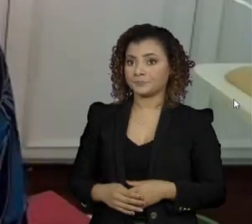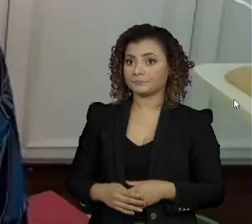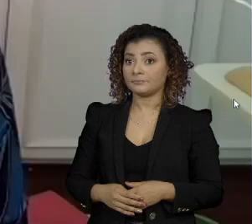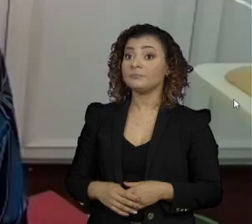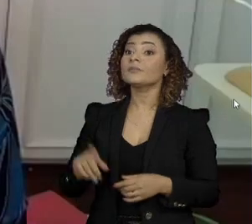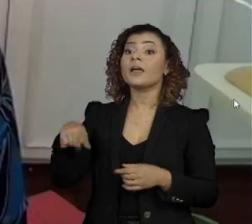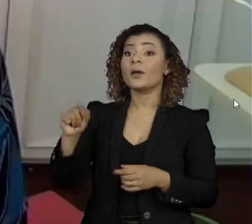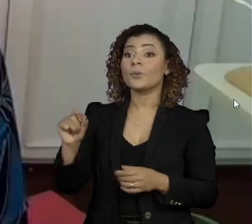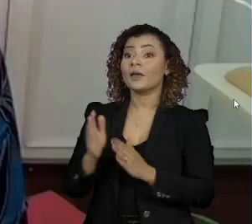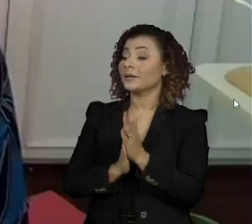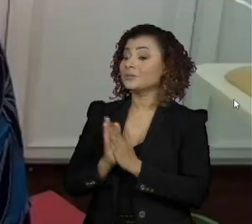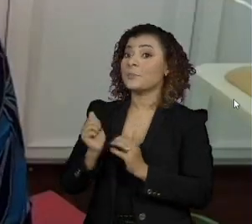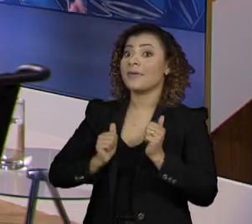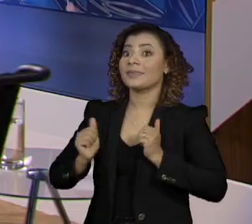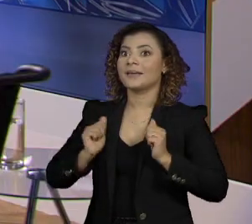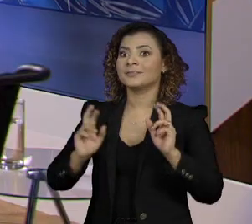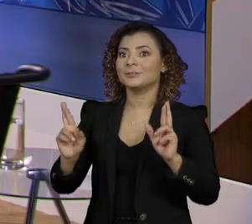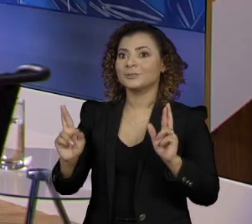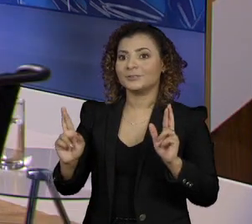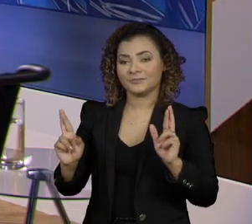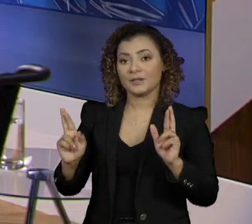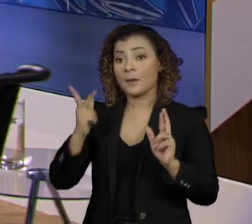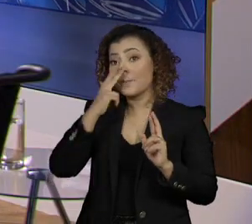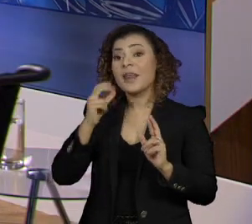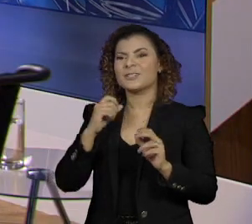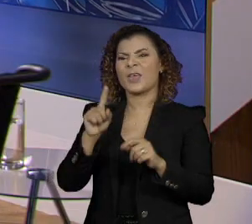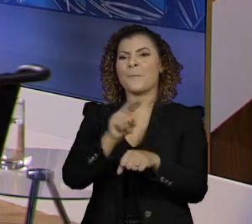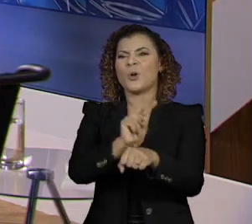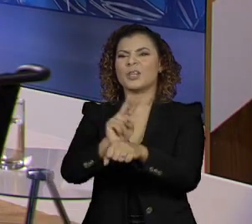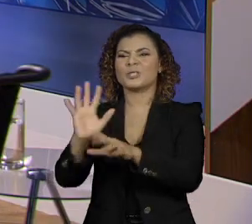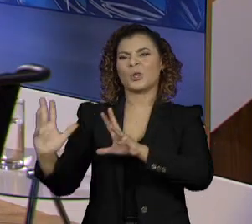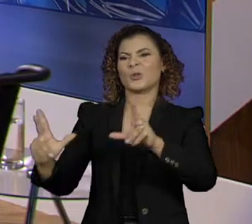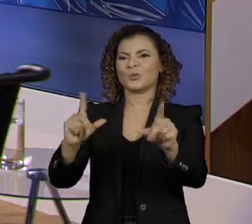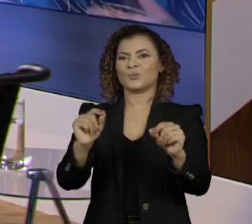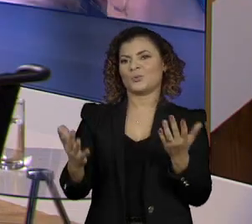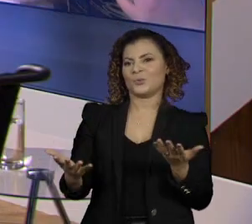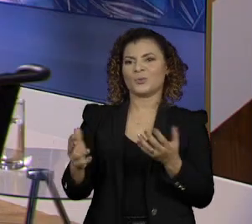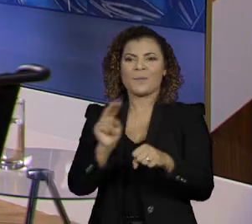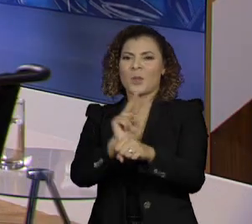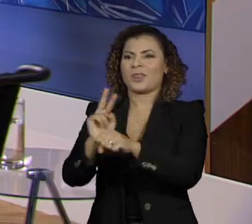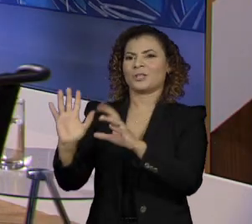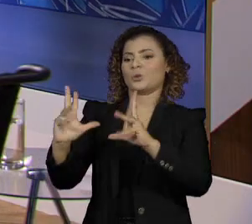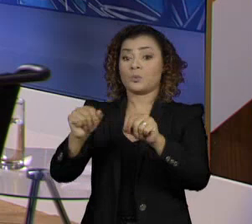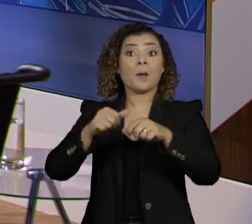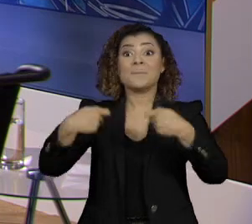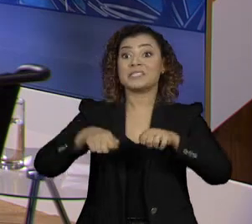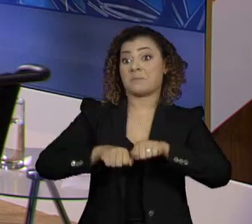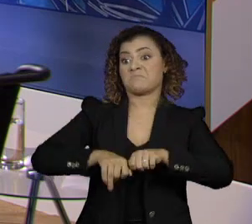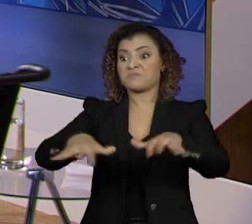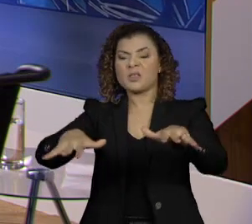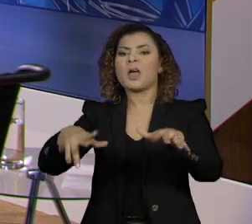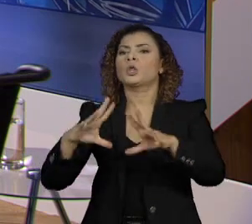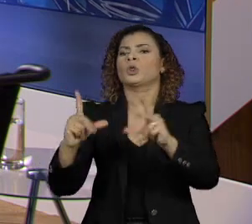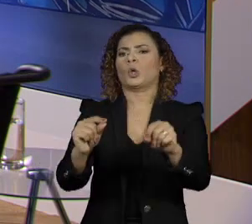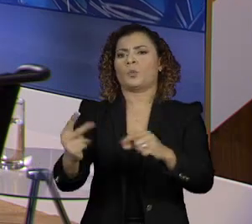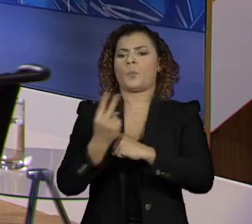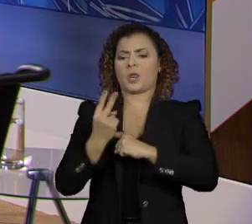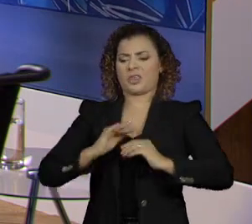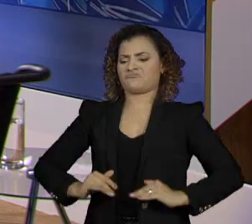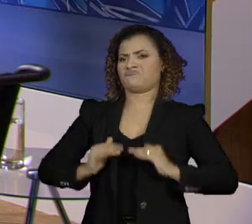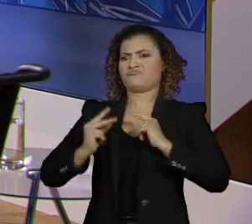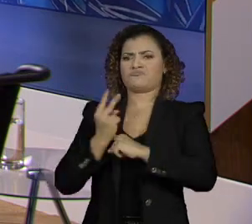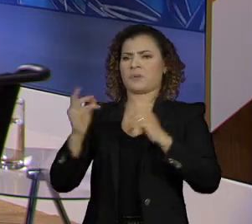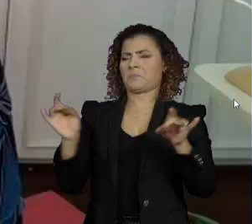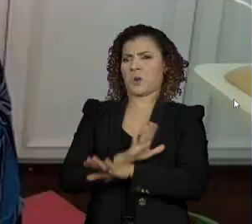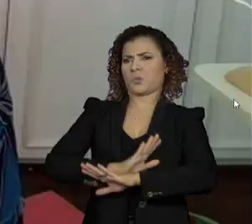velha expectativa de imunidade de rebanho por contágio que vem sendo mencionado por diversas pessoas do governo